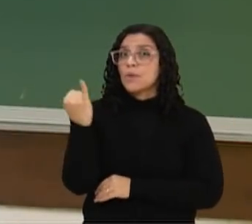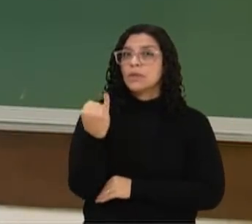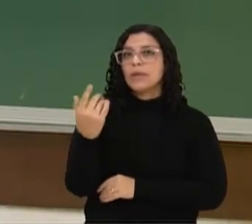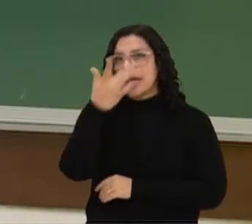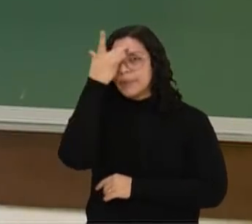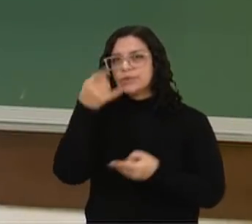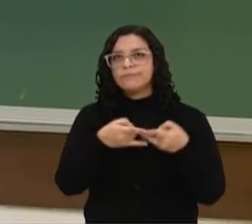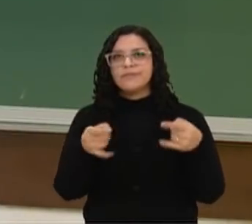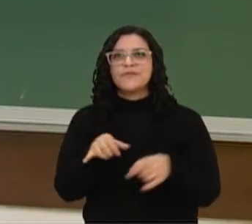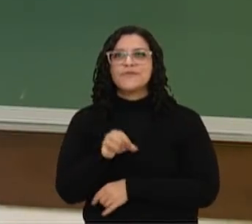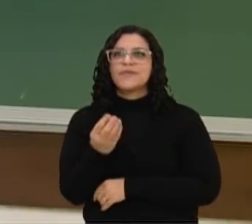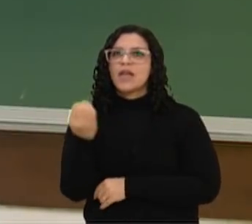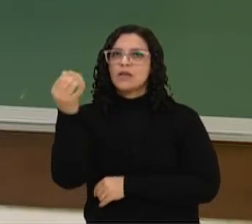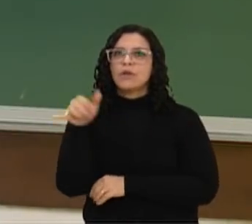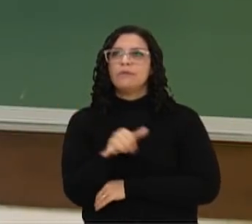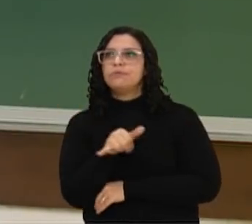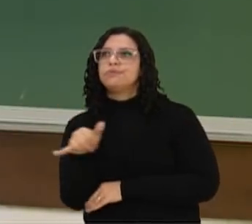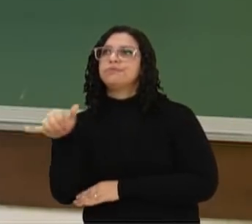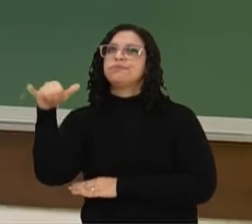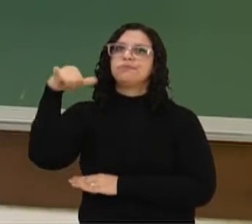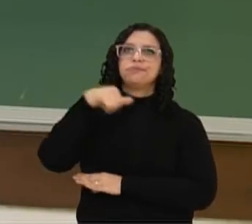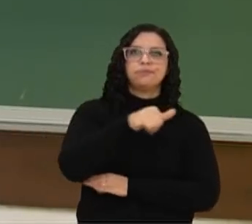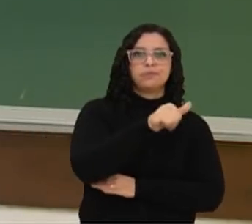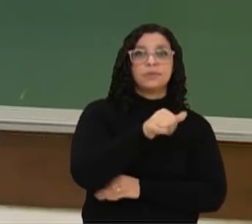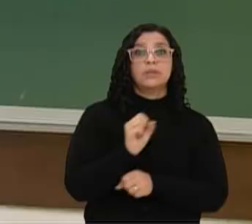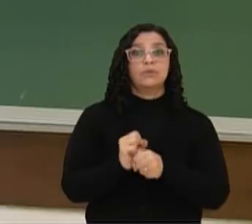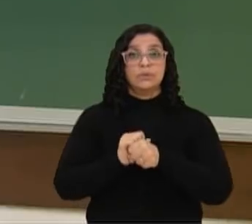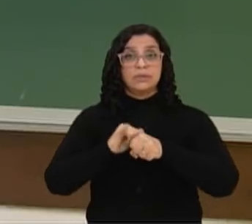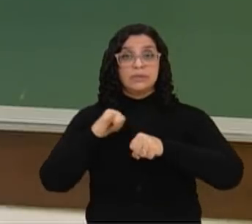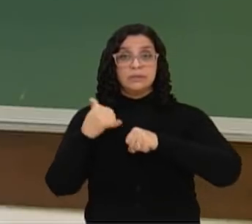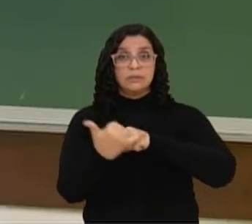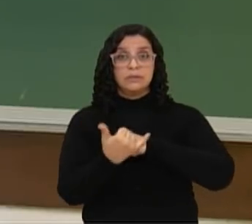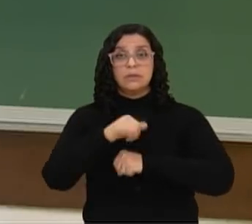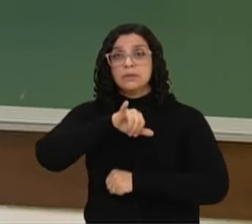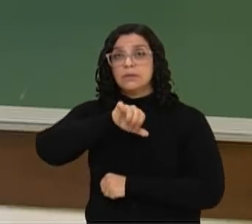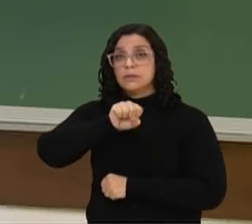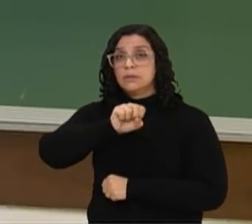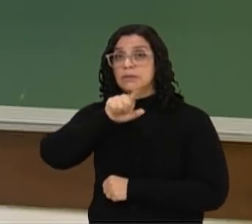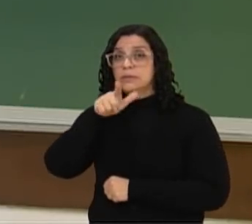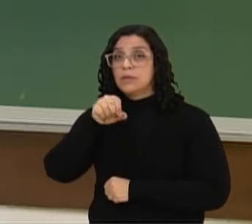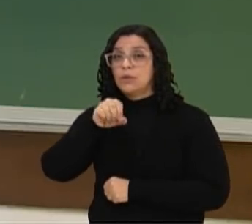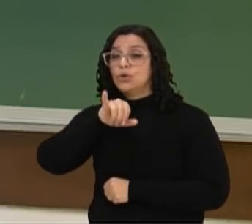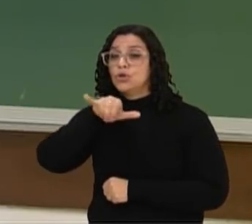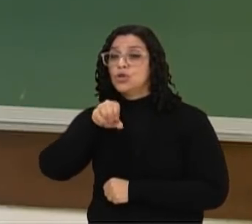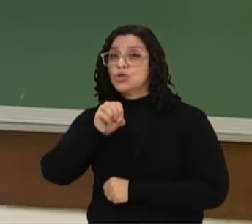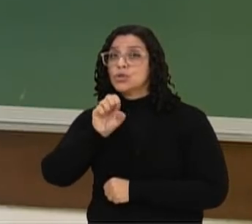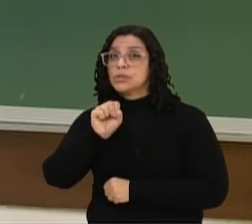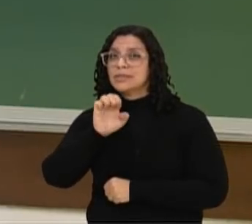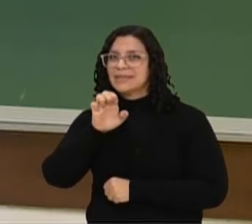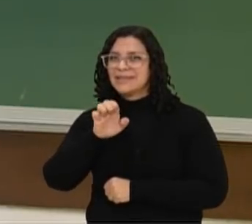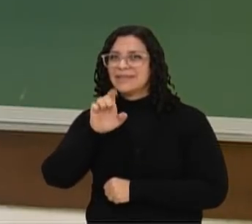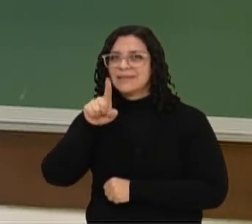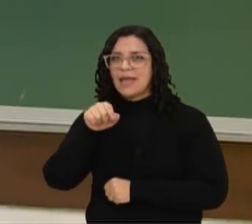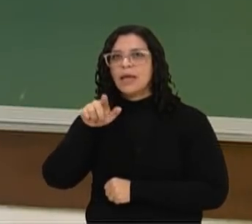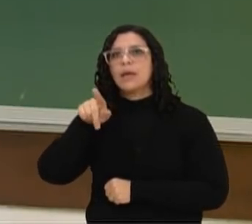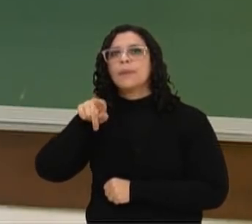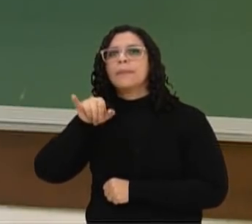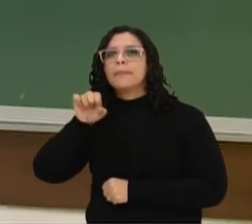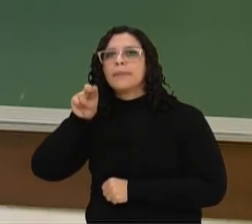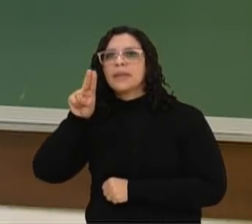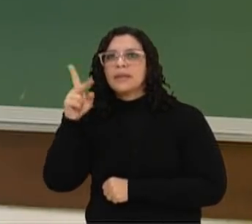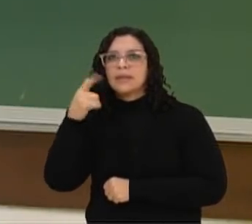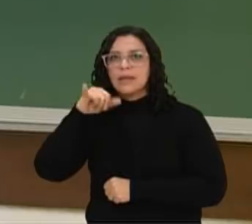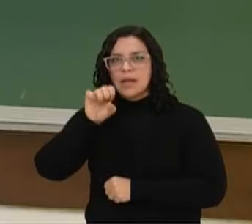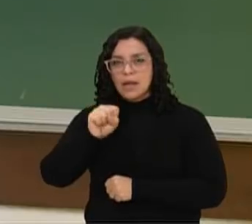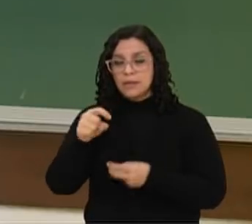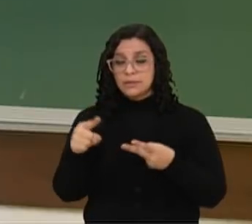importantes, mas estes 2 aqui, de São José e de Foz do Iguaçu, de São José dos Pinhais, que é o Internacional de Curitiba, e de Foz do Iguaçu, são